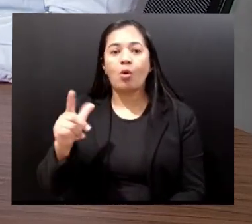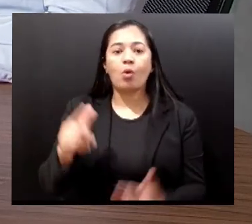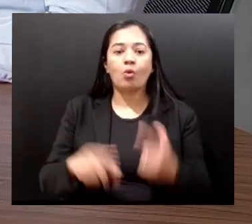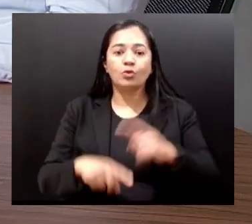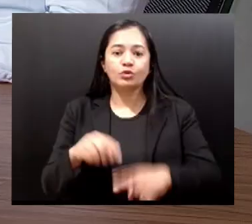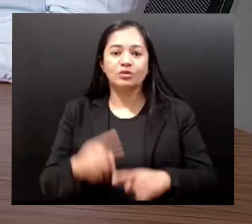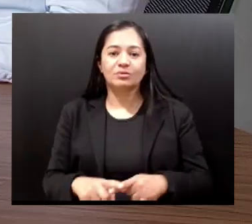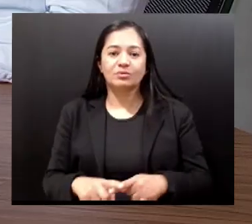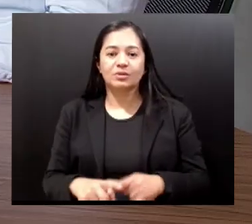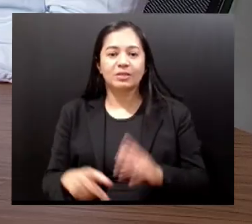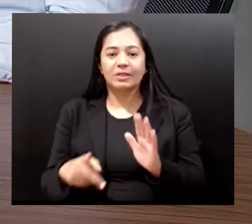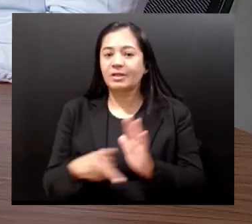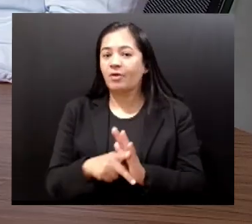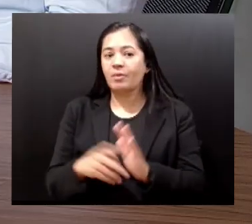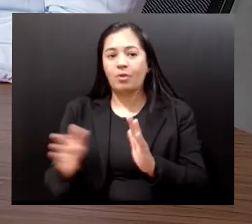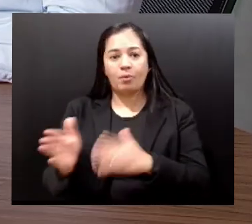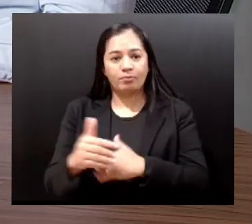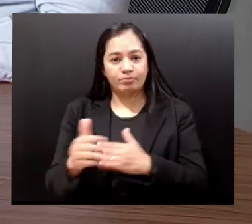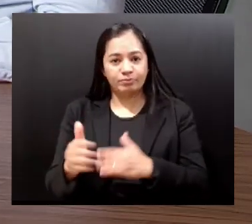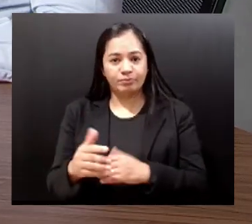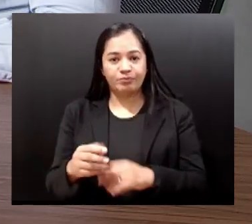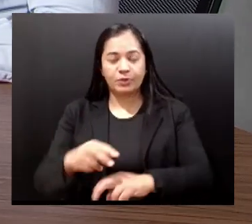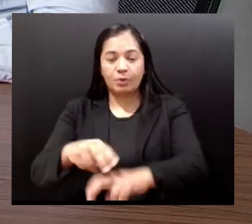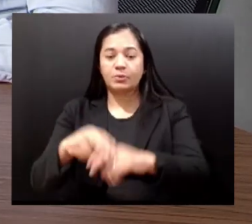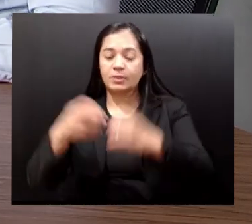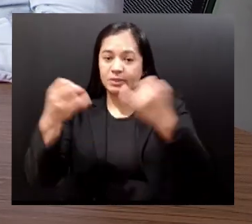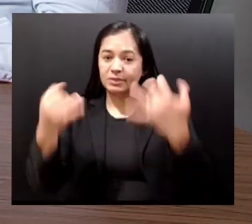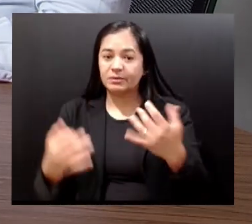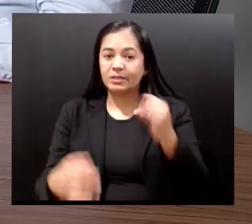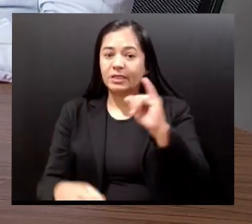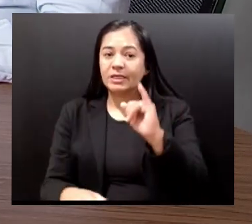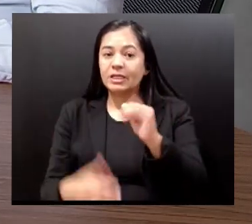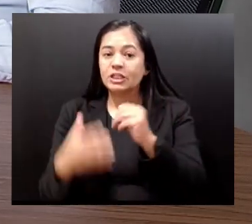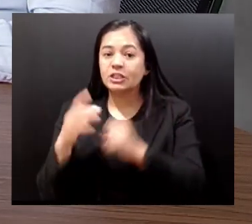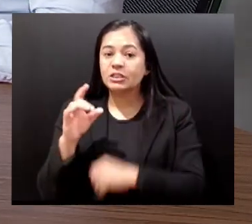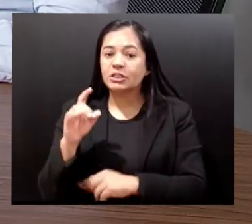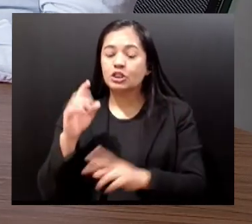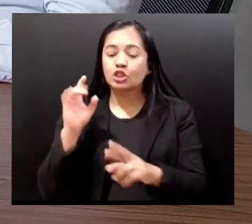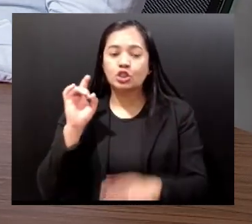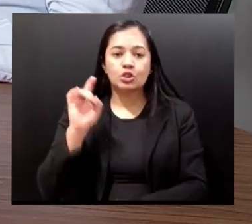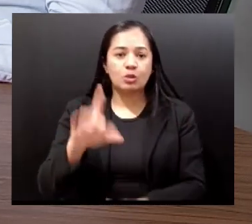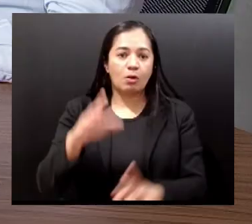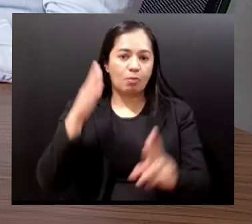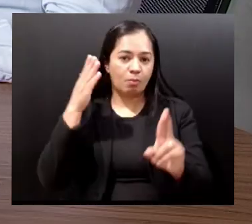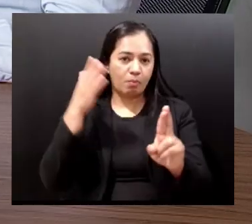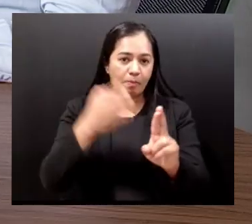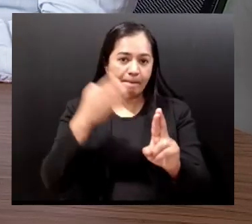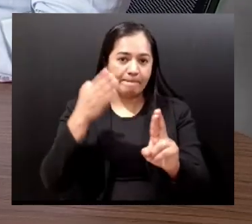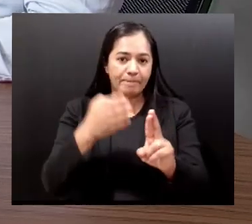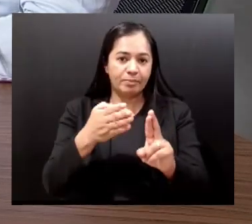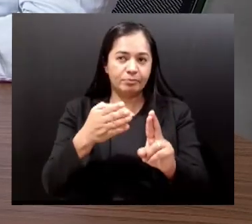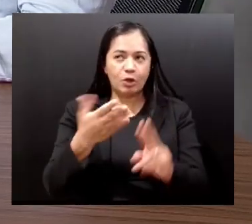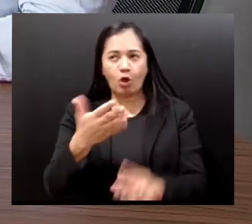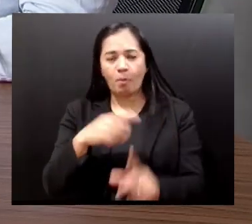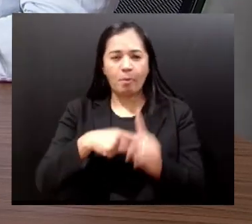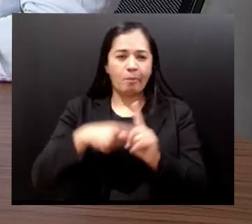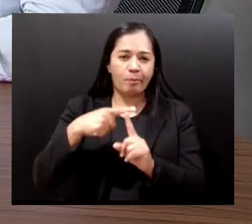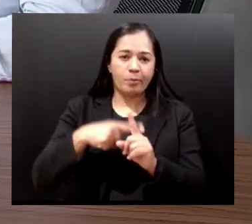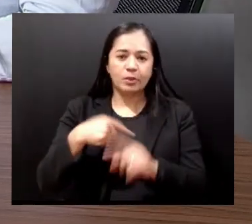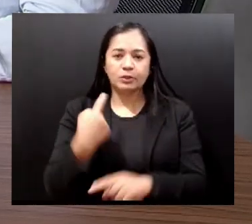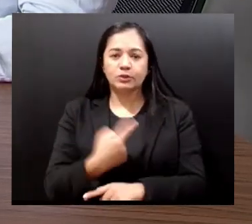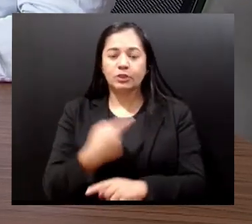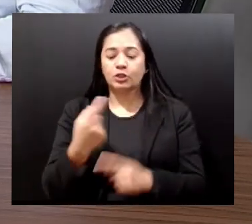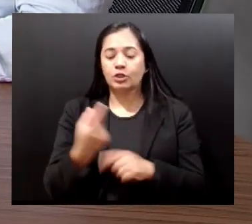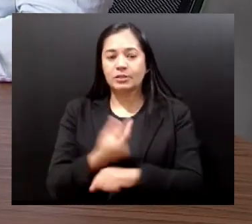IPCA. Por isso que eu gosto de dizer, o IPCA ele é apenas uma referência, um termômetro da nossa economia para saber se aqui no nosso